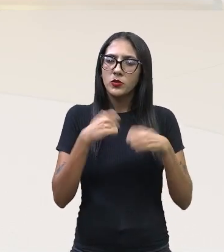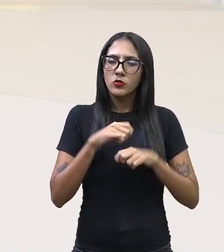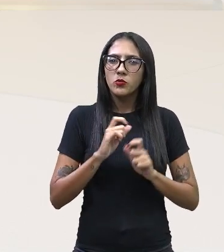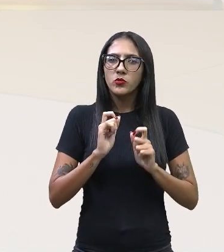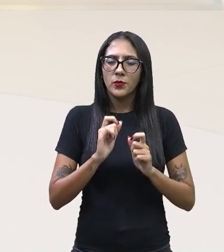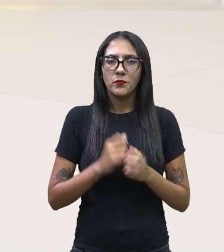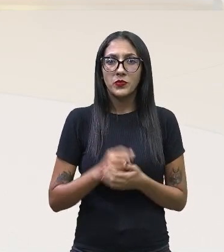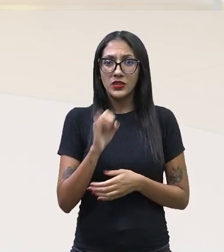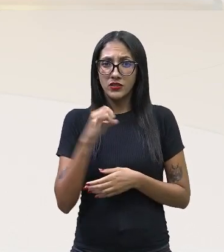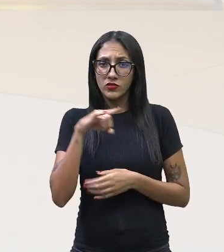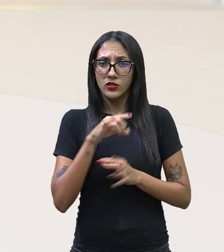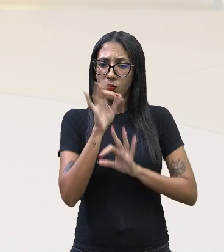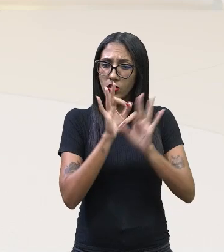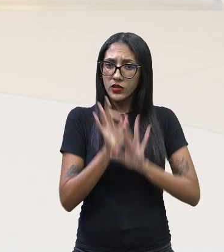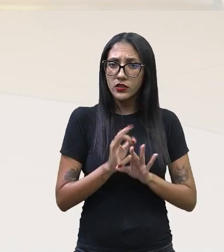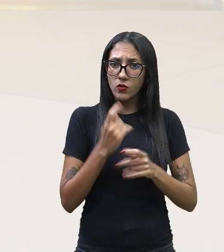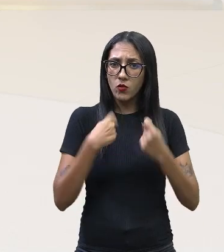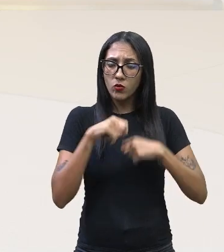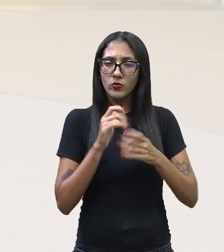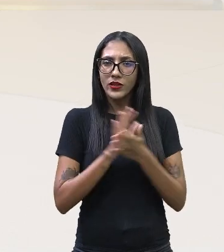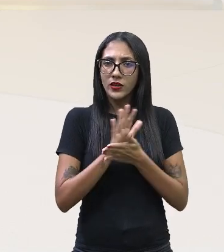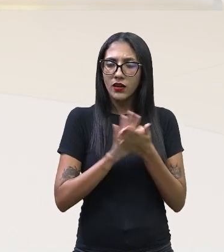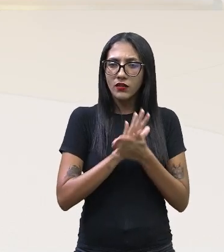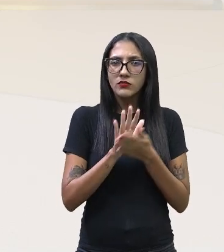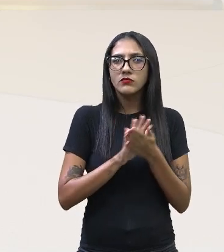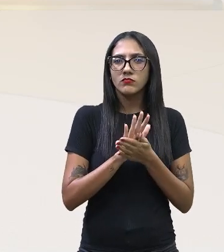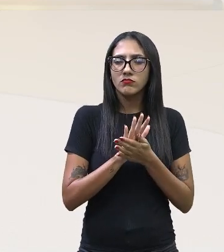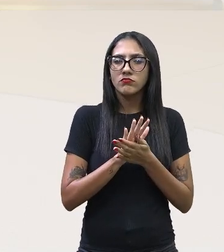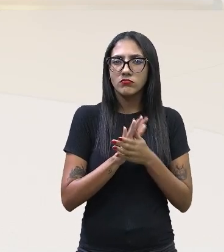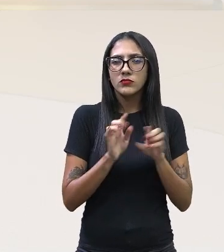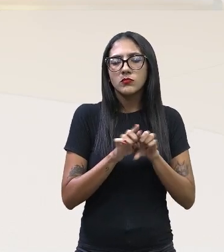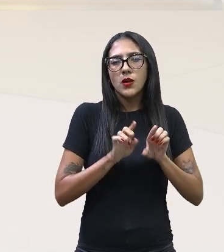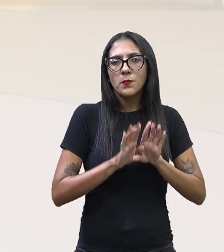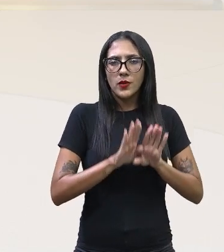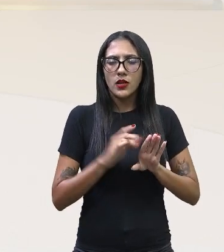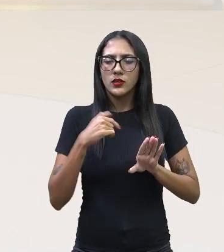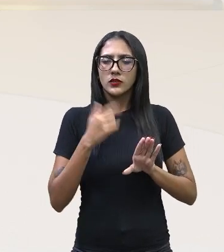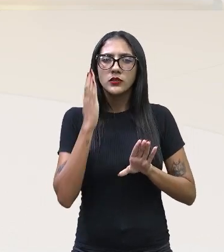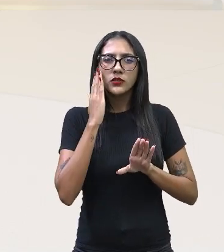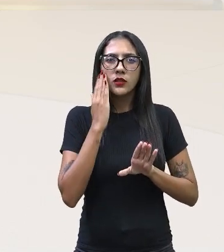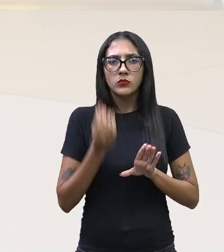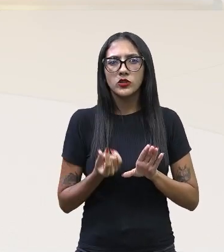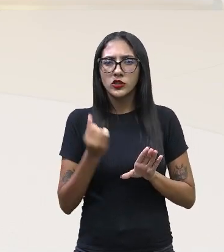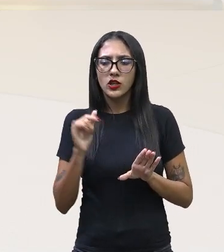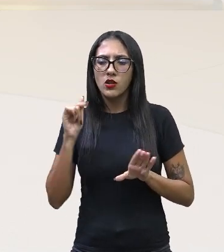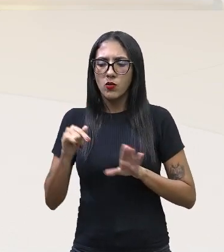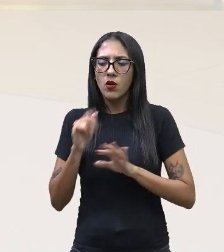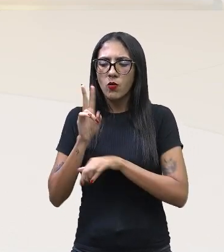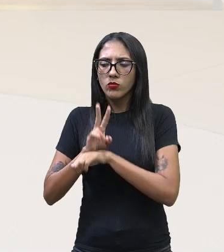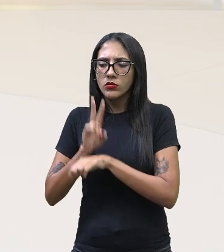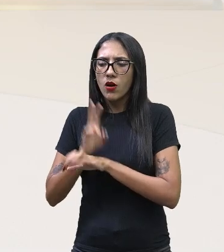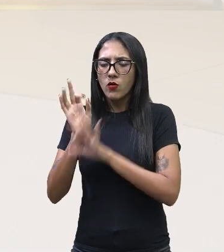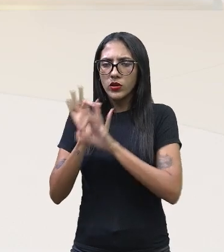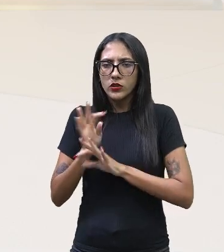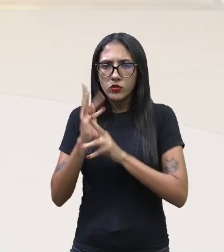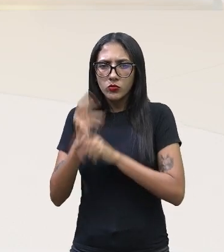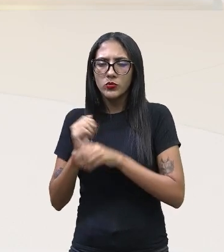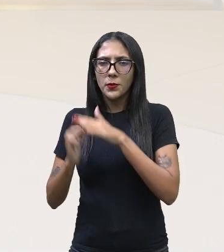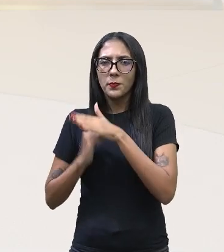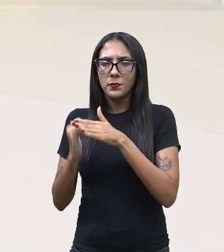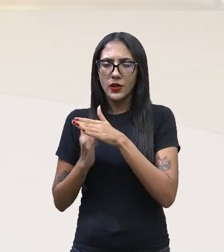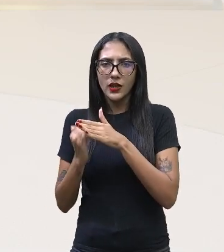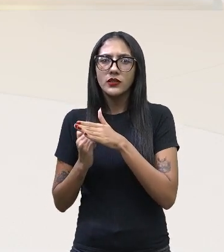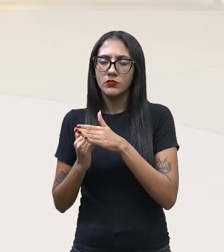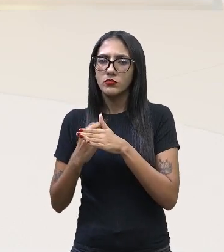se planeja, a empresa ela tem o seu custo, né? Tem o seu gasto ali mensal, e aí vai que você não